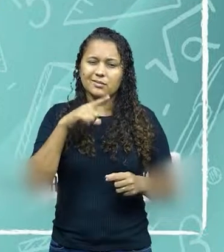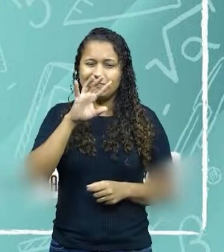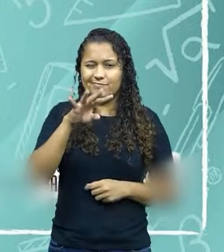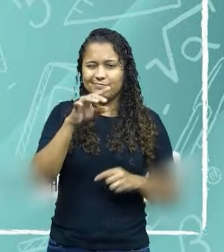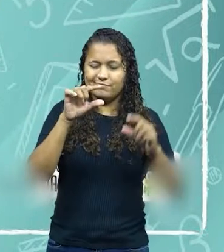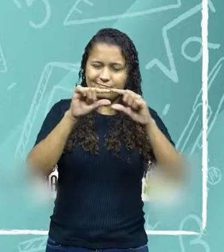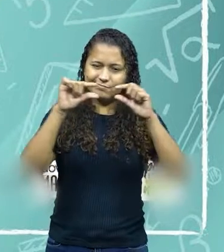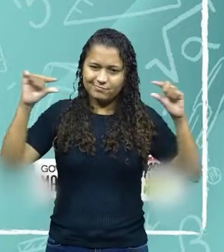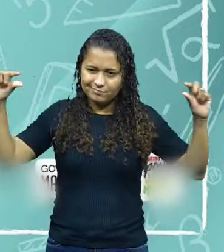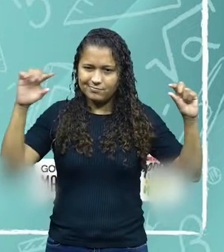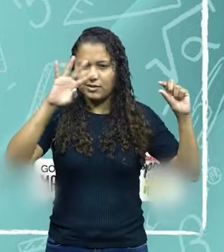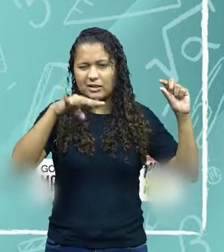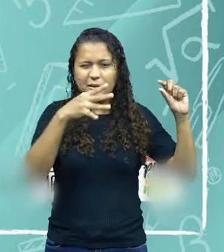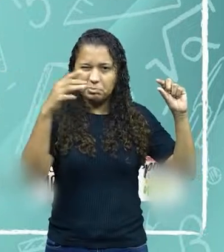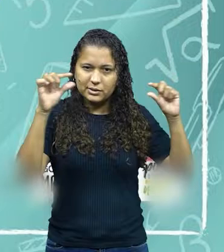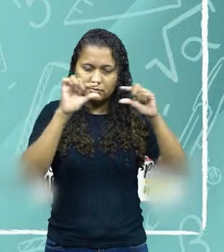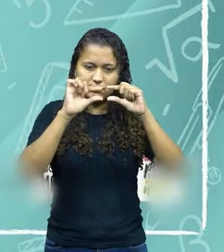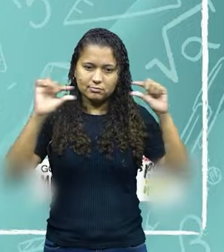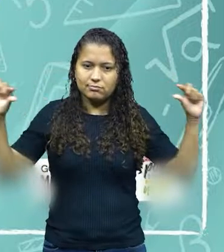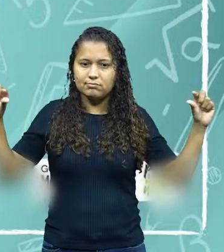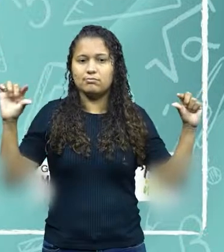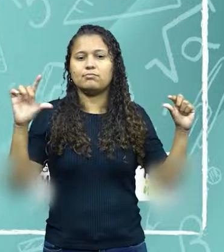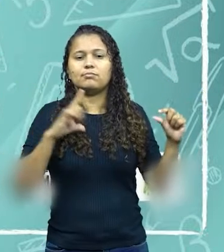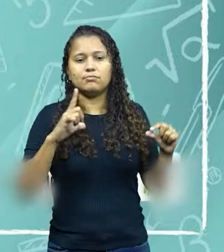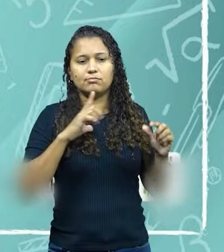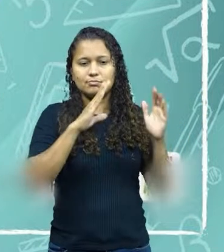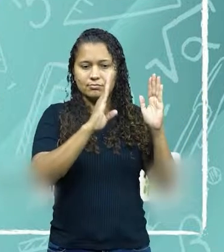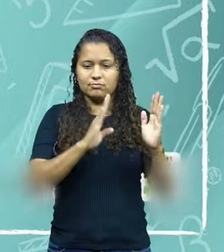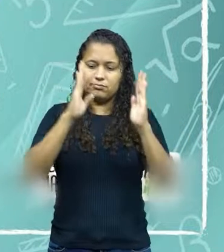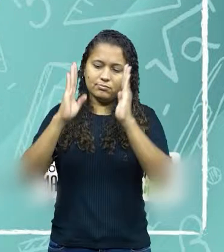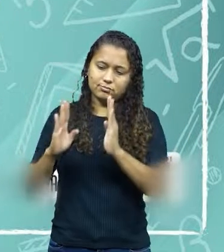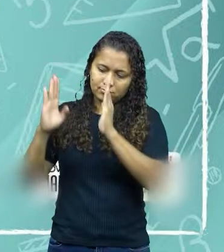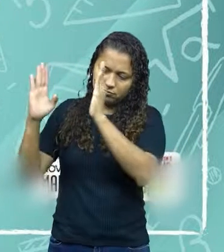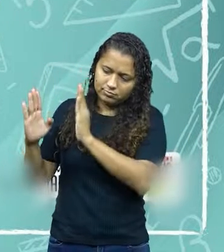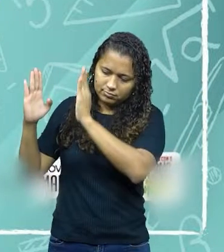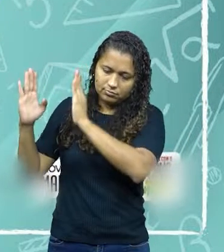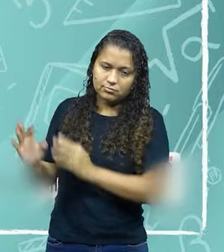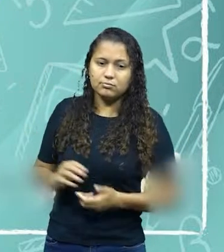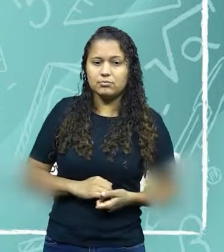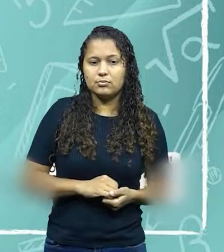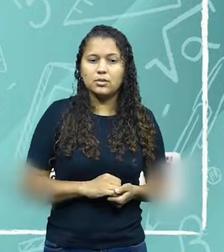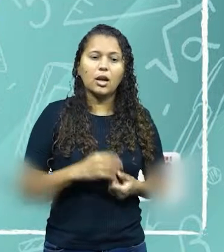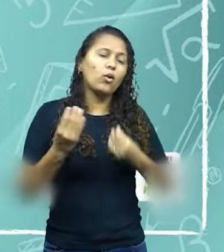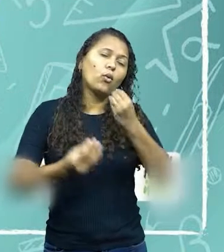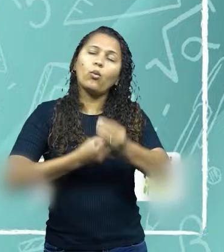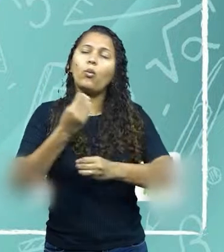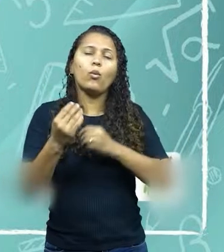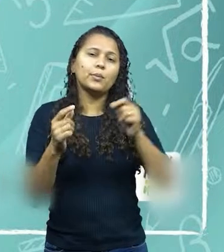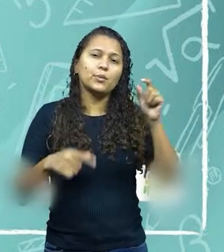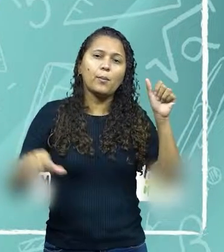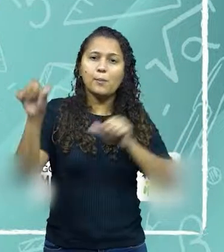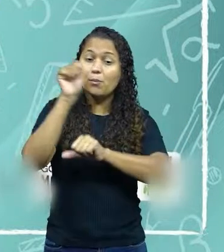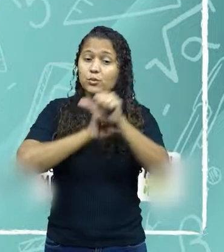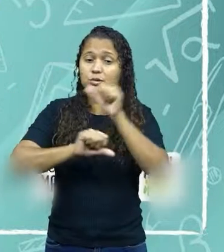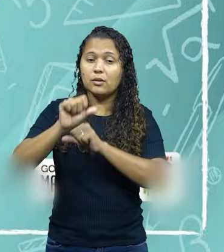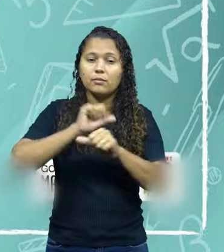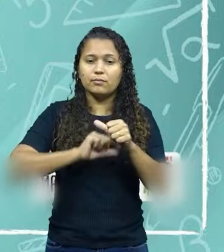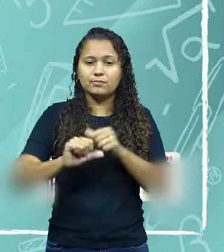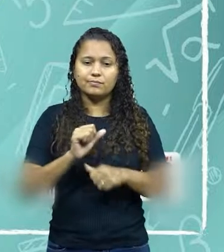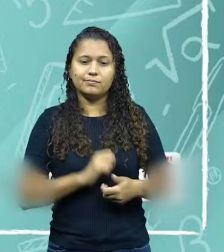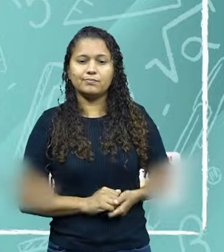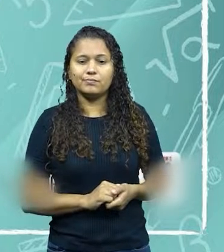aqui uma tabelinha, uma imagem com a forma de converter essas